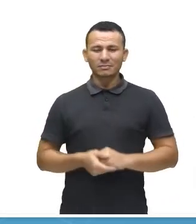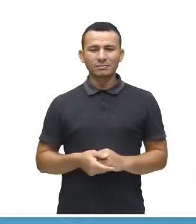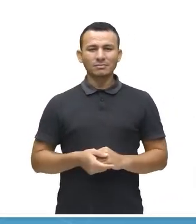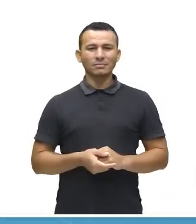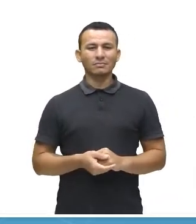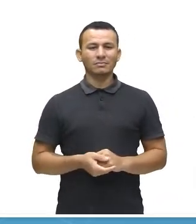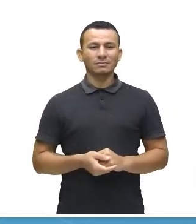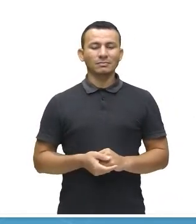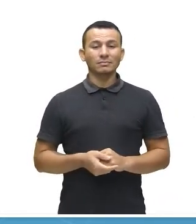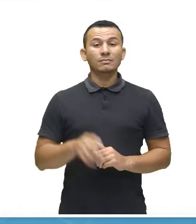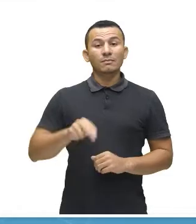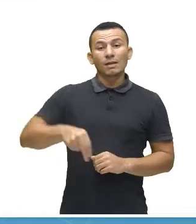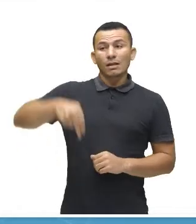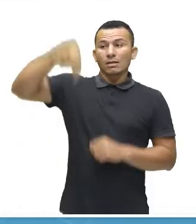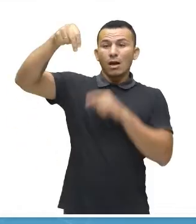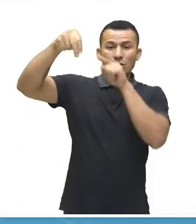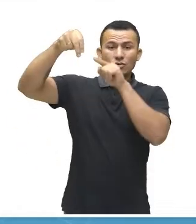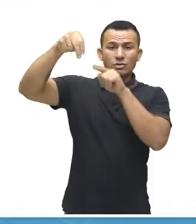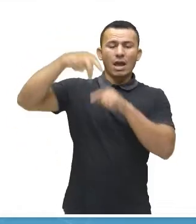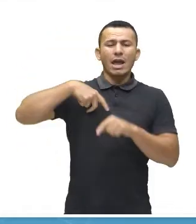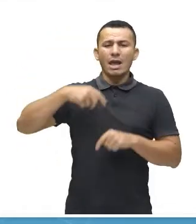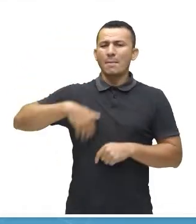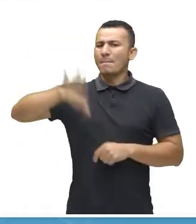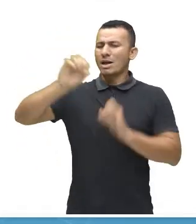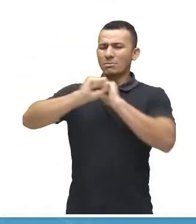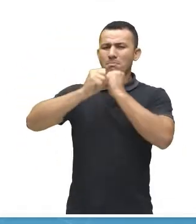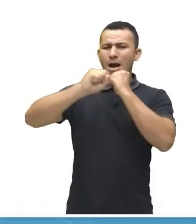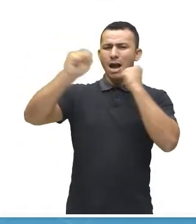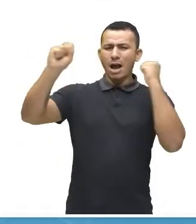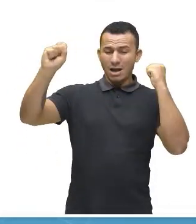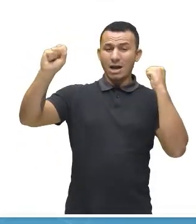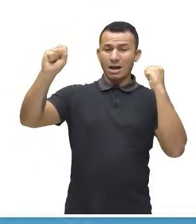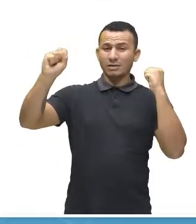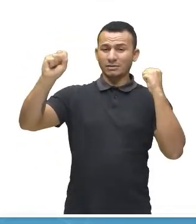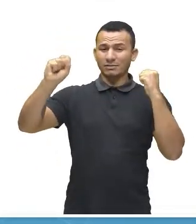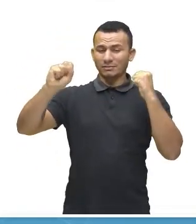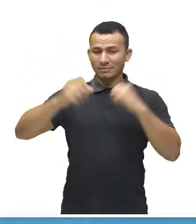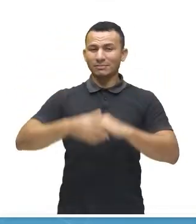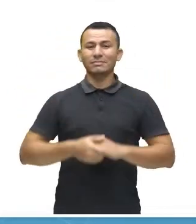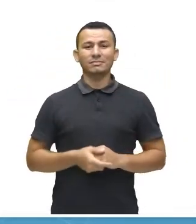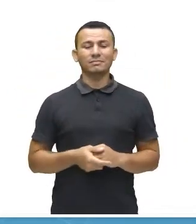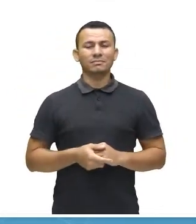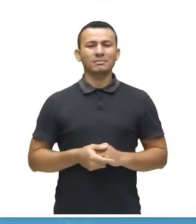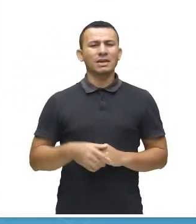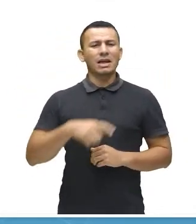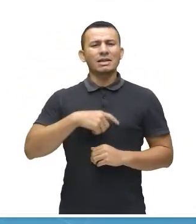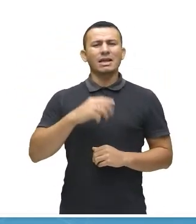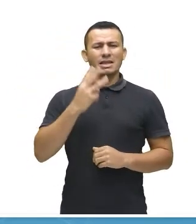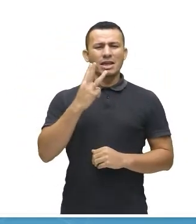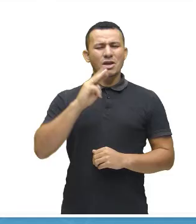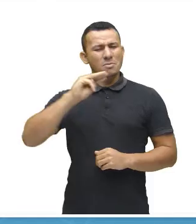A região norte é a mais extensa das 5 grandes regiões no país, com mais de